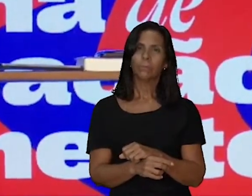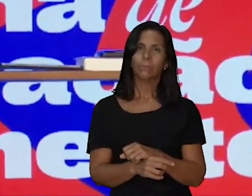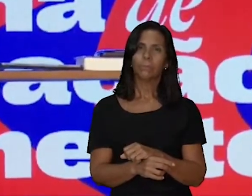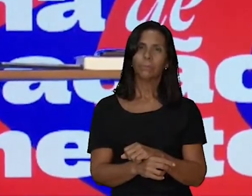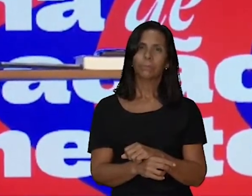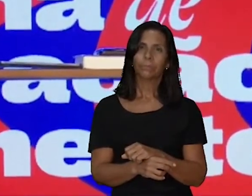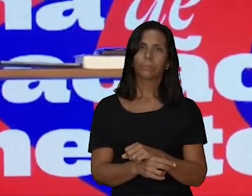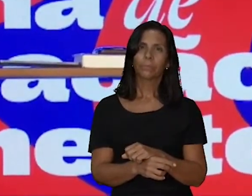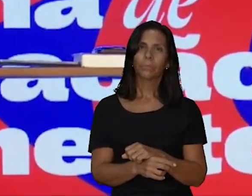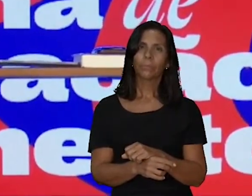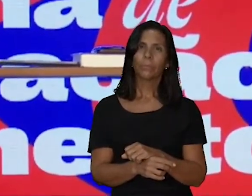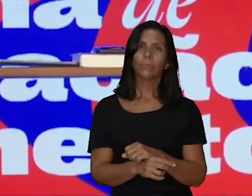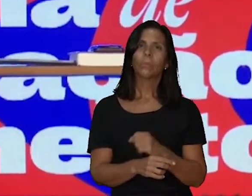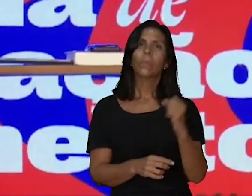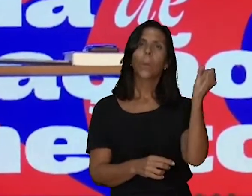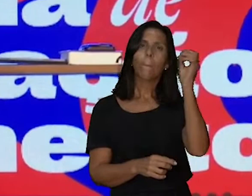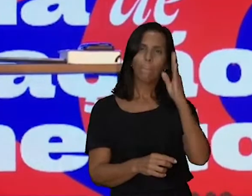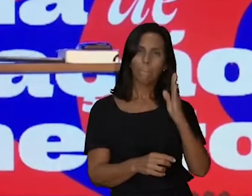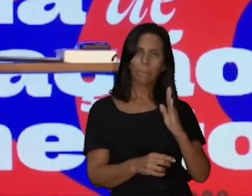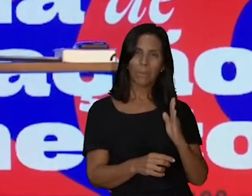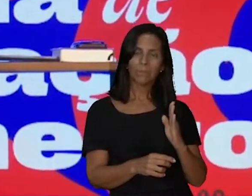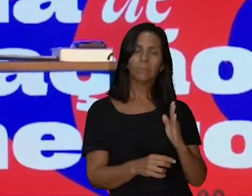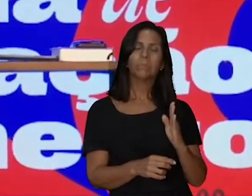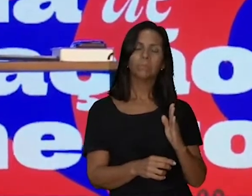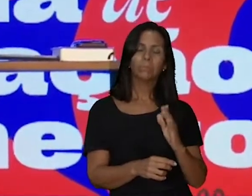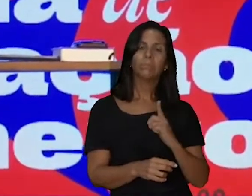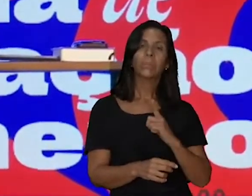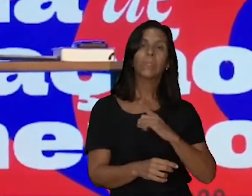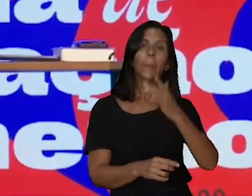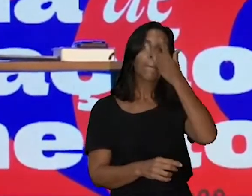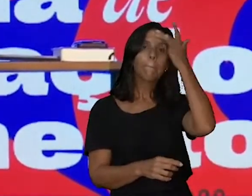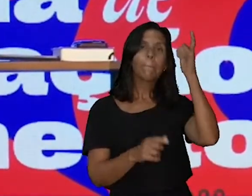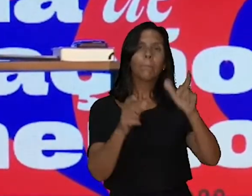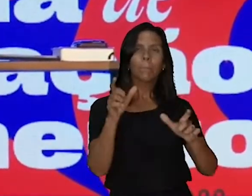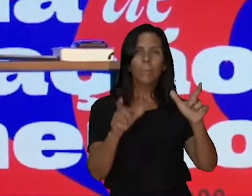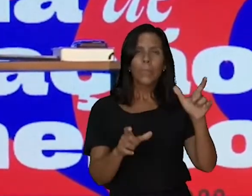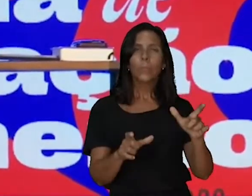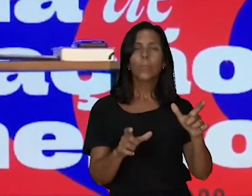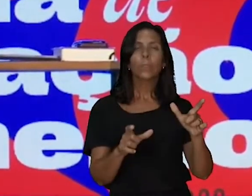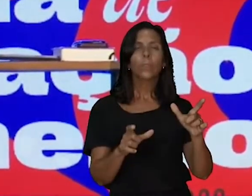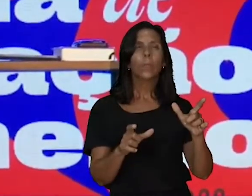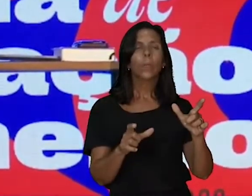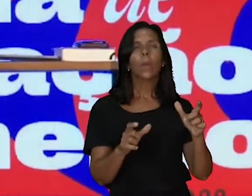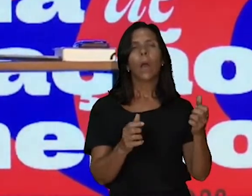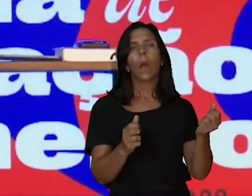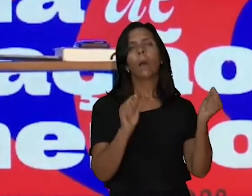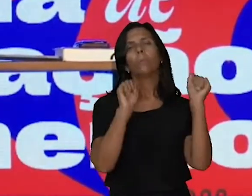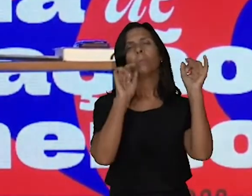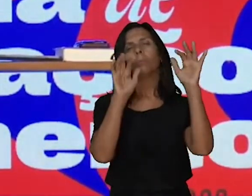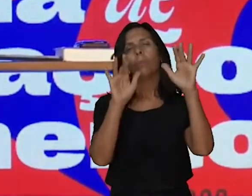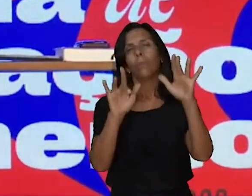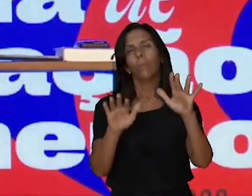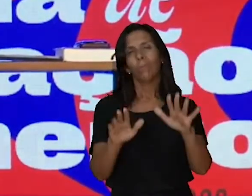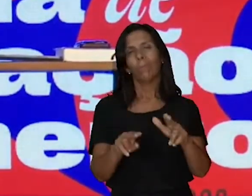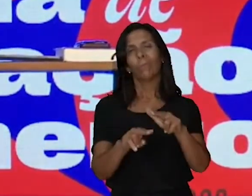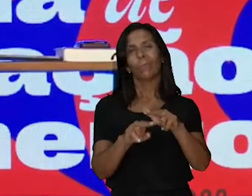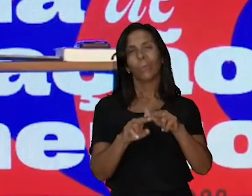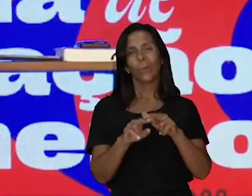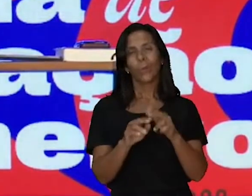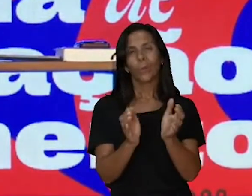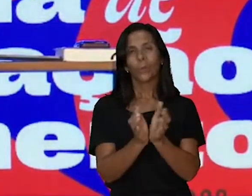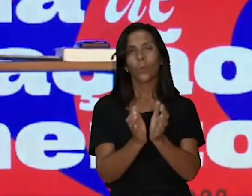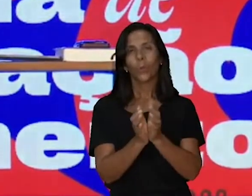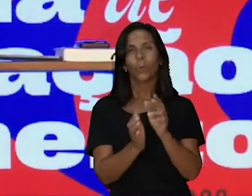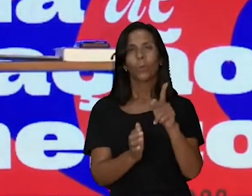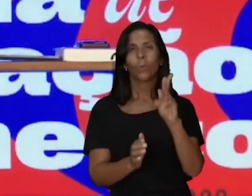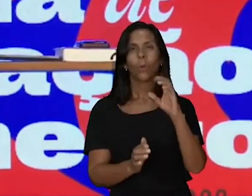da graça e da unção do koinonia. Foi um mover de Deus nesse país.